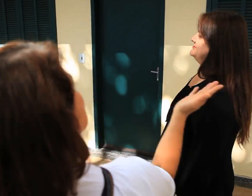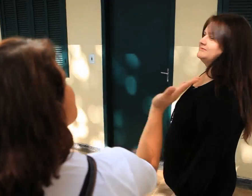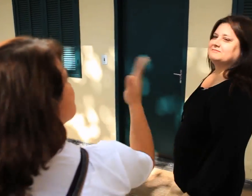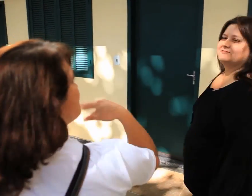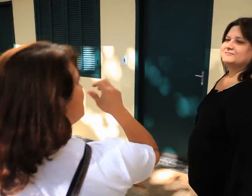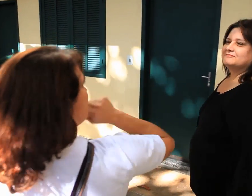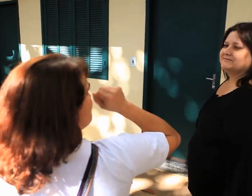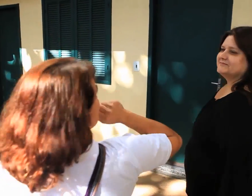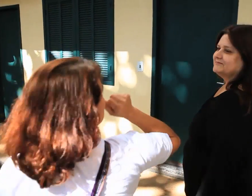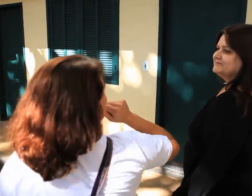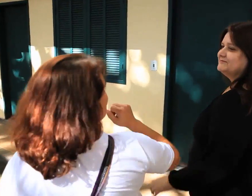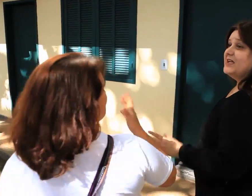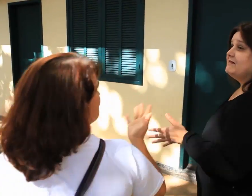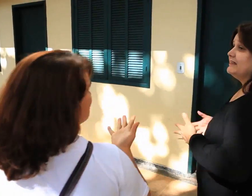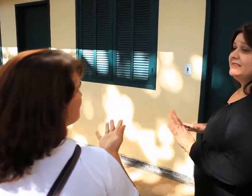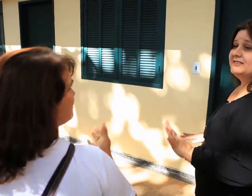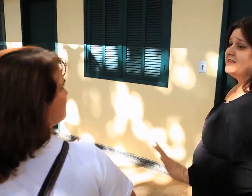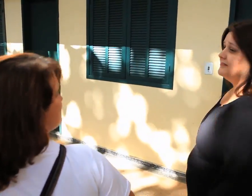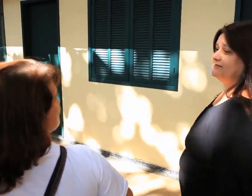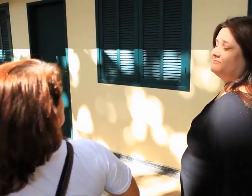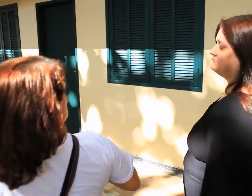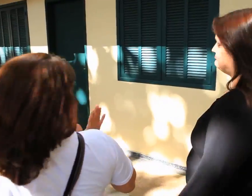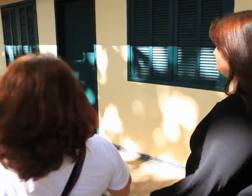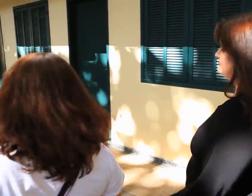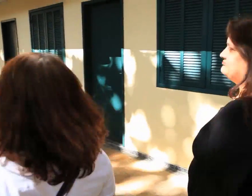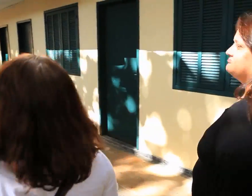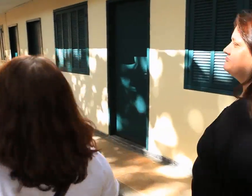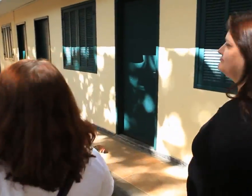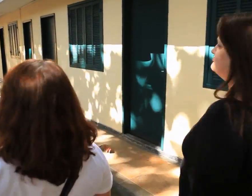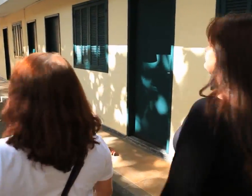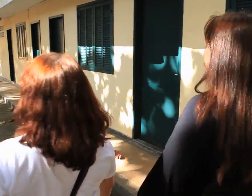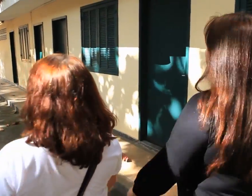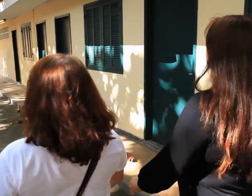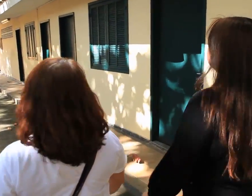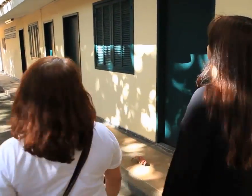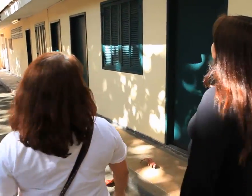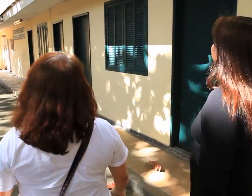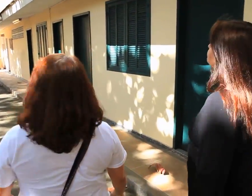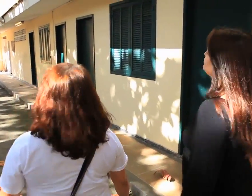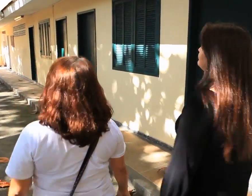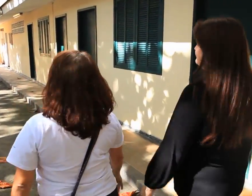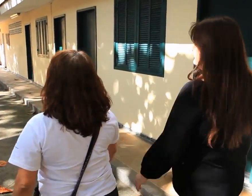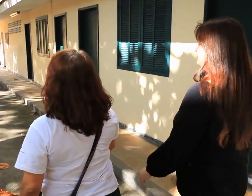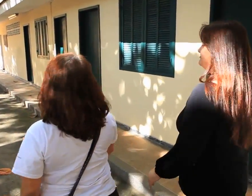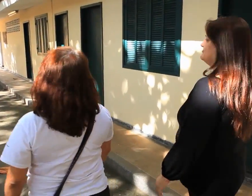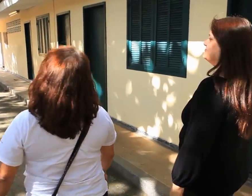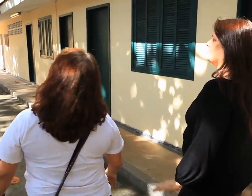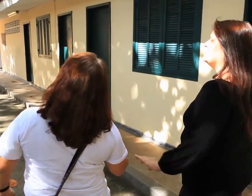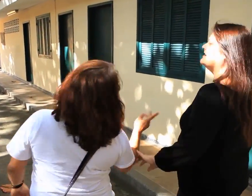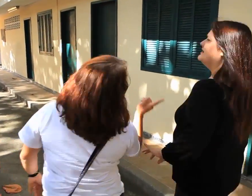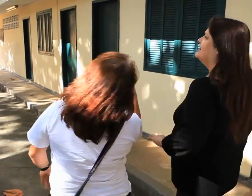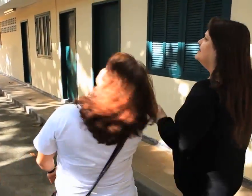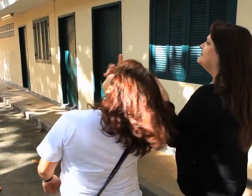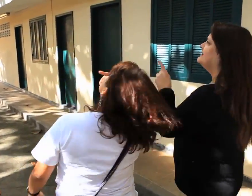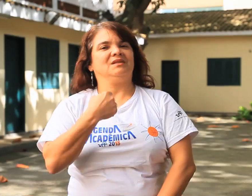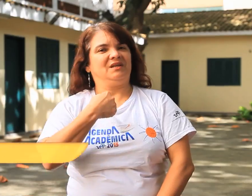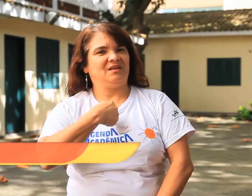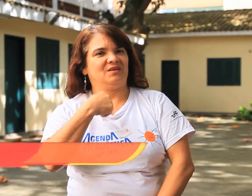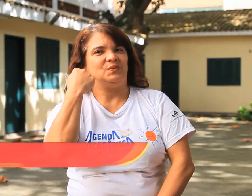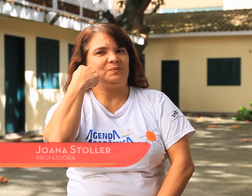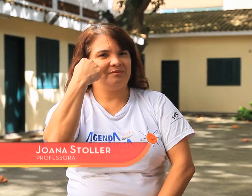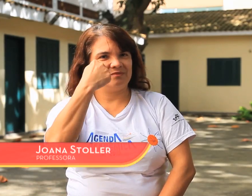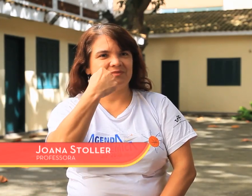surdos. Luciane e a mulher continuam a conversa. A mulher fala a seguir. Voz